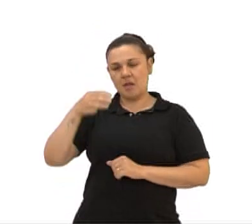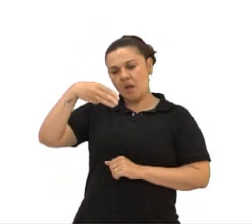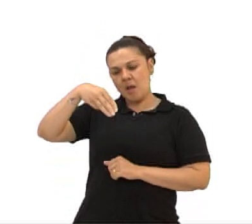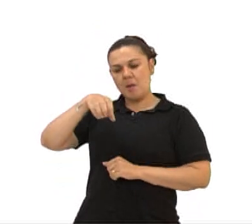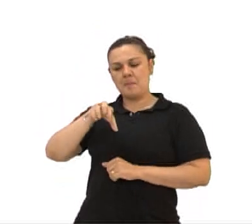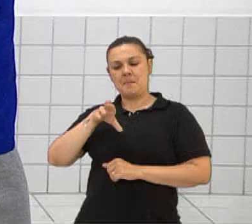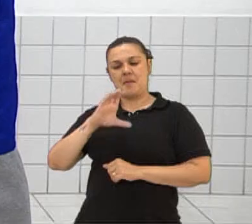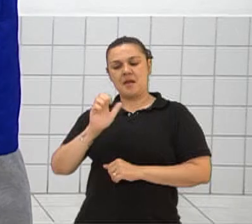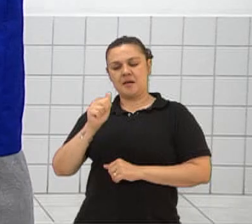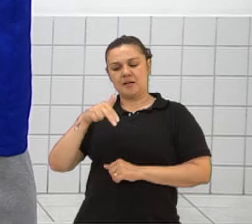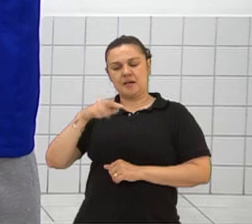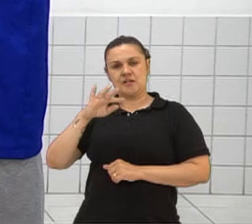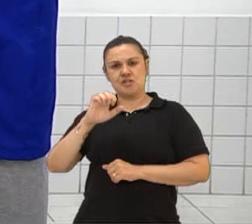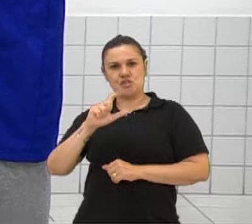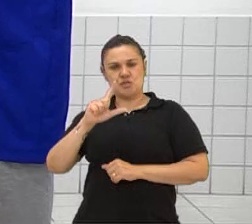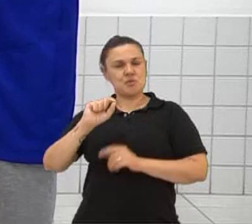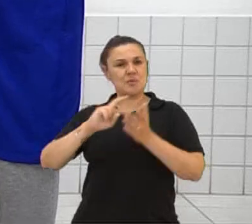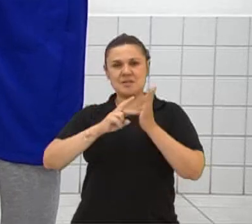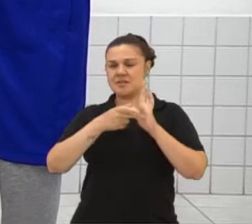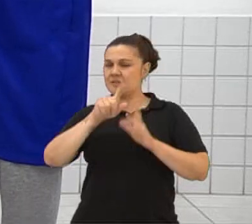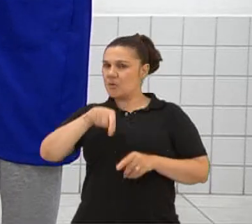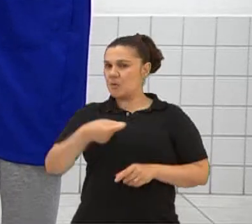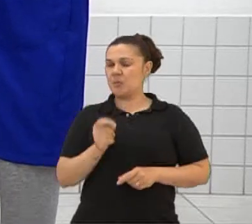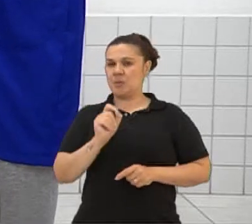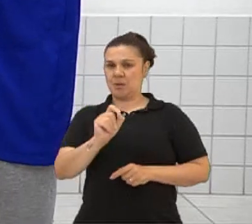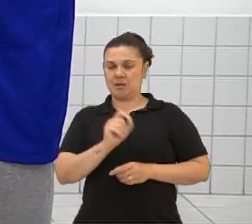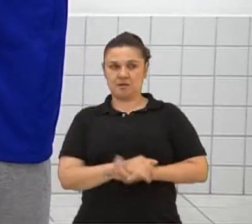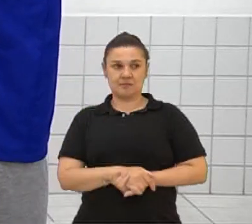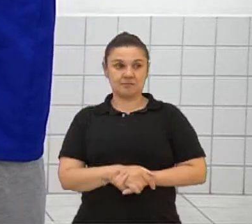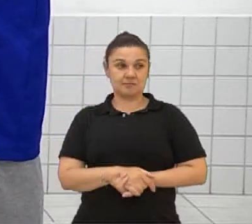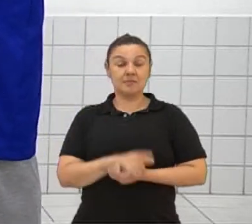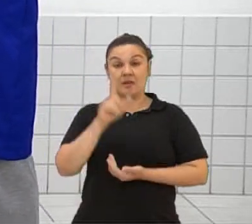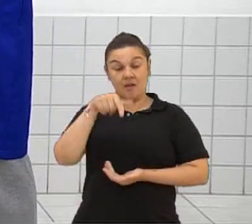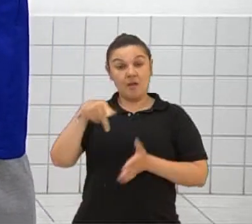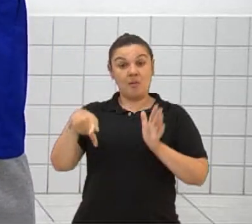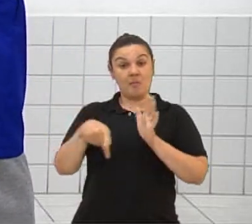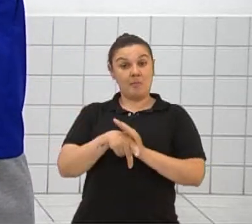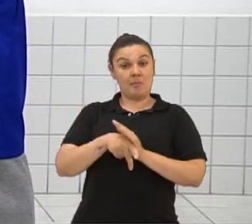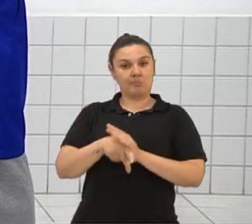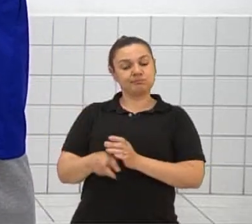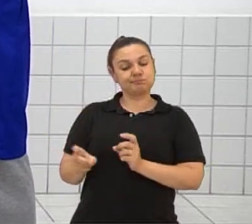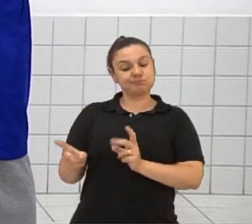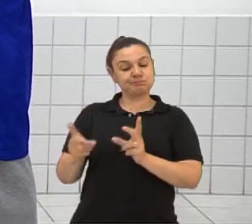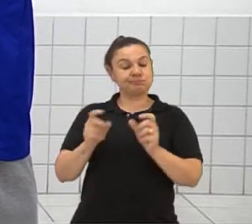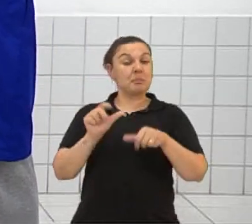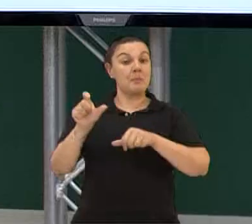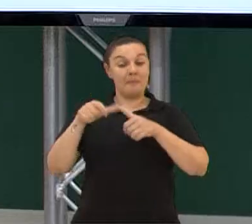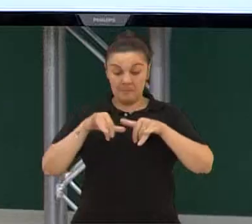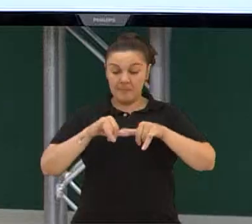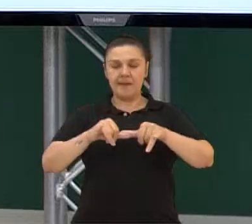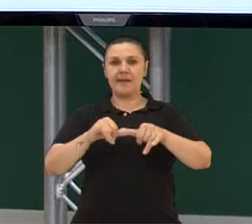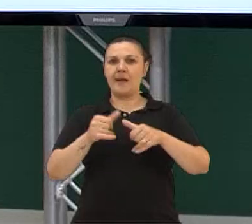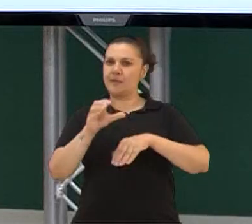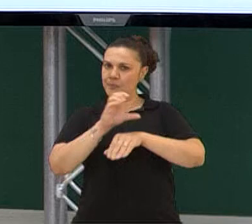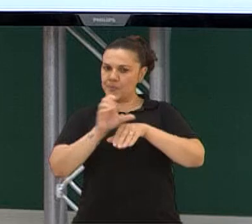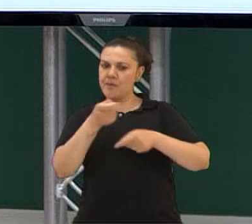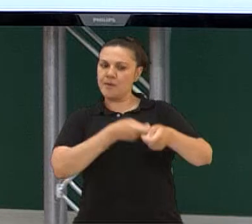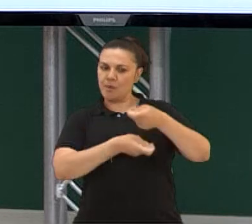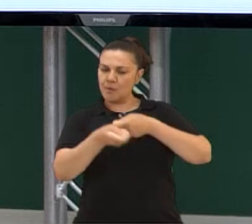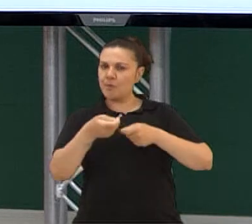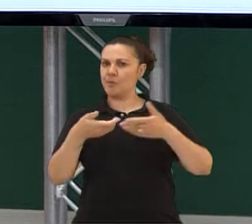Mercantismo, o que é? Mercantis tem a ver com a lógica do mercado, né? Então, o